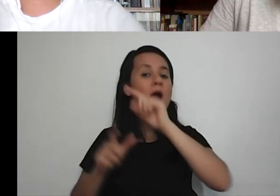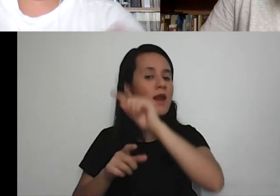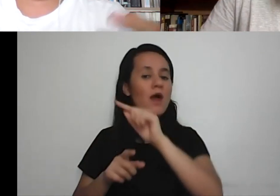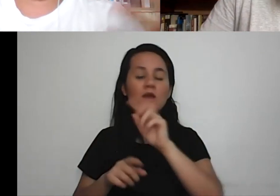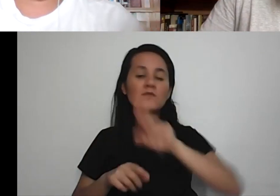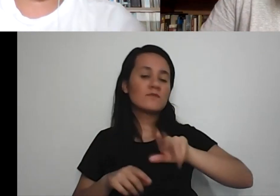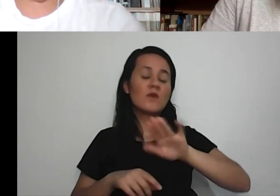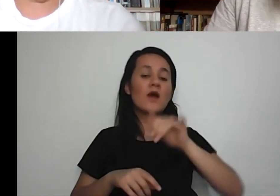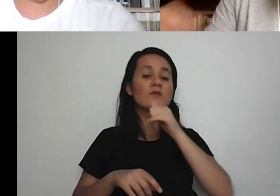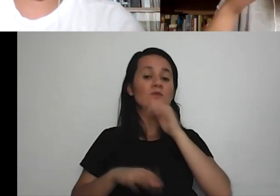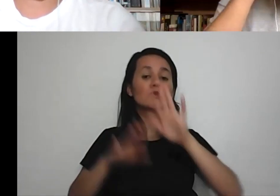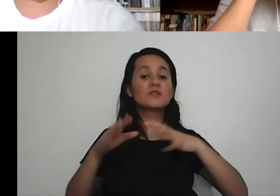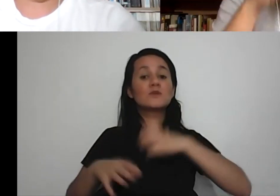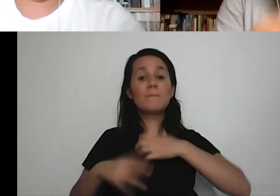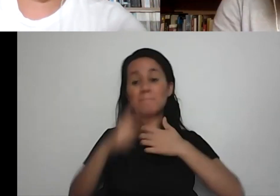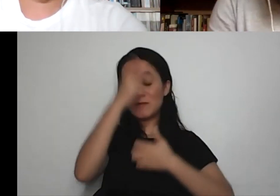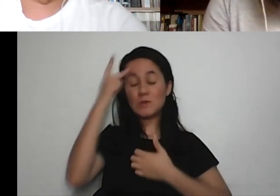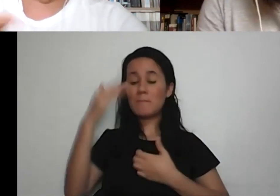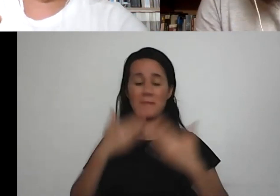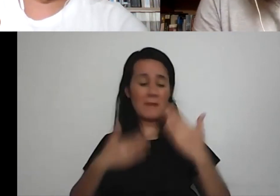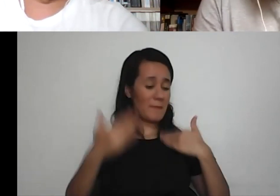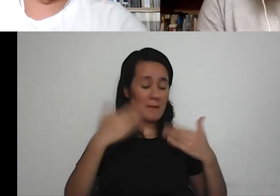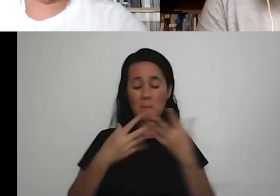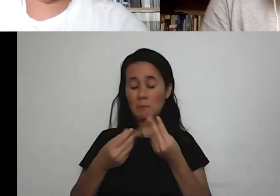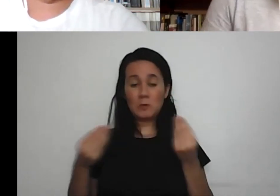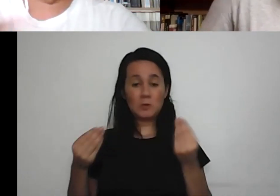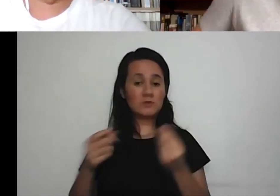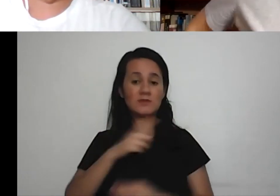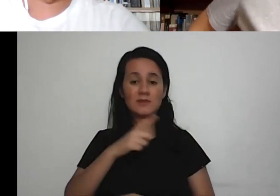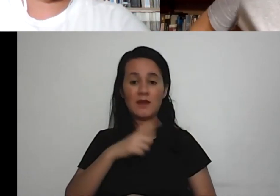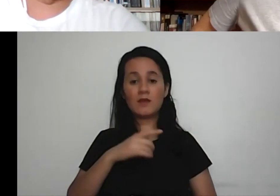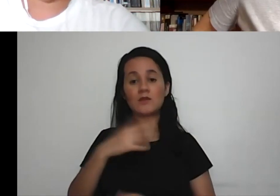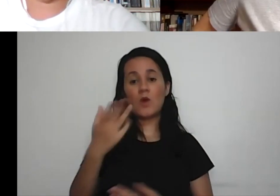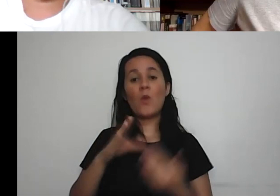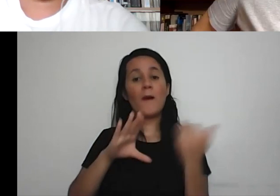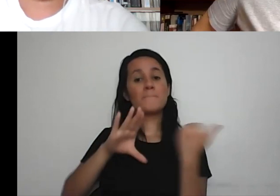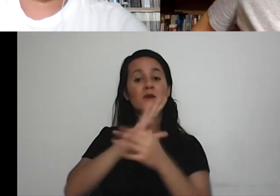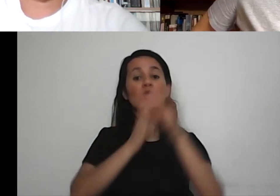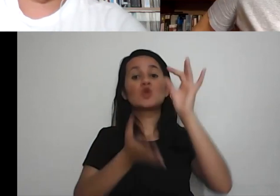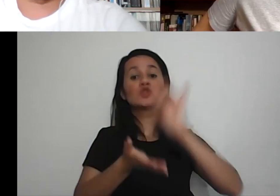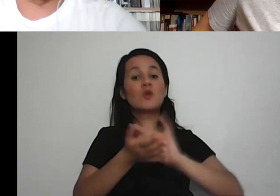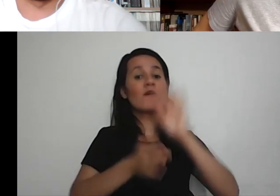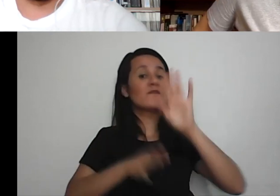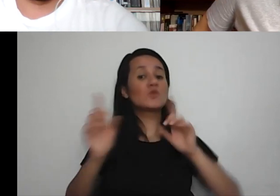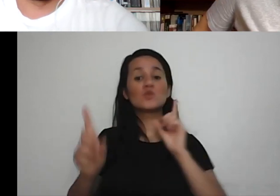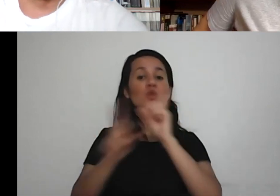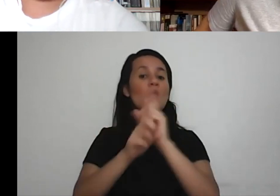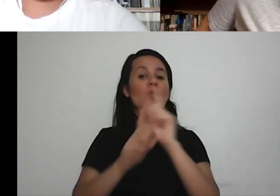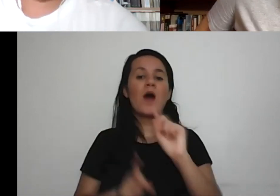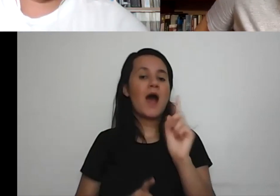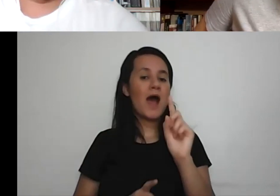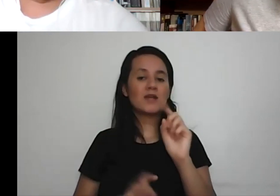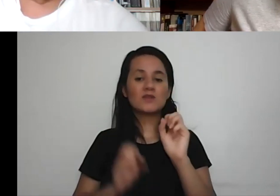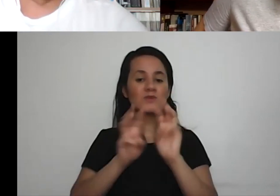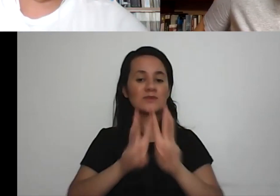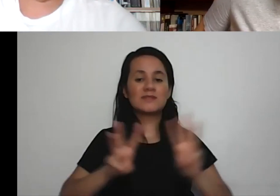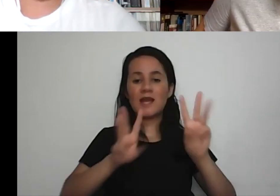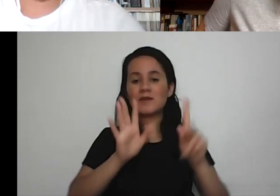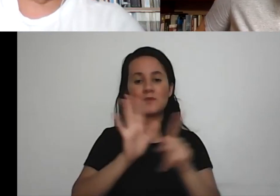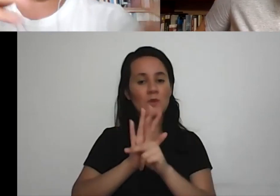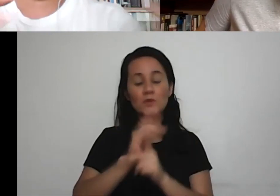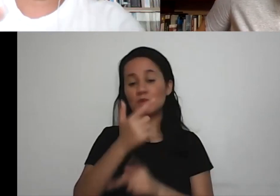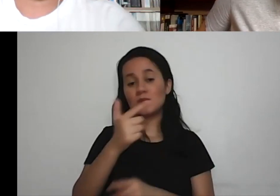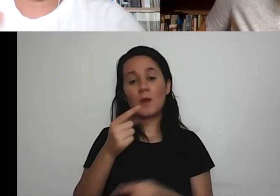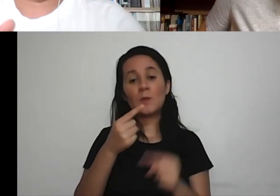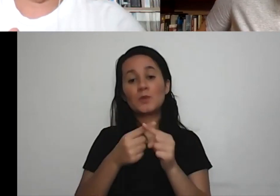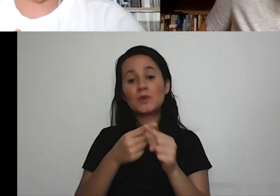Eles já têm uma demanda muito grande, então tem ali, envie seu original, você nem acha mais isso no site das editoras, porque